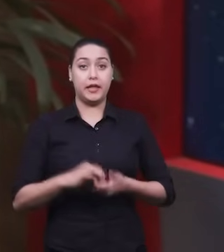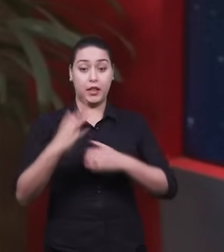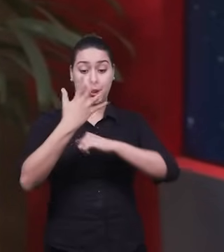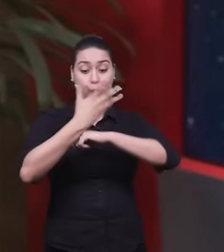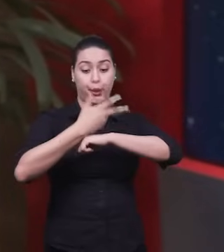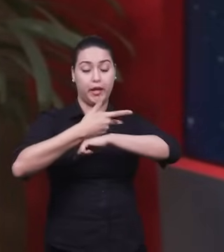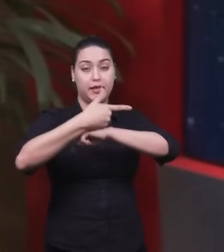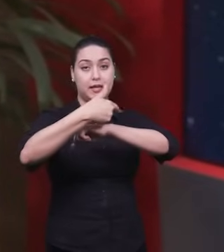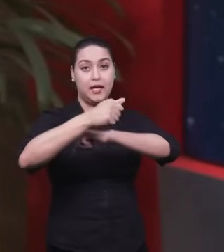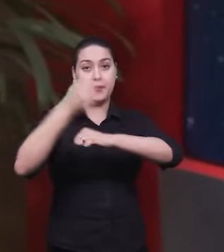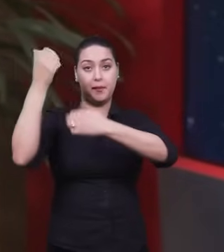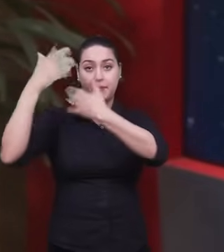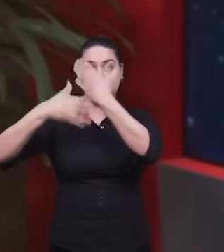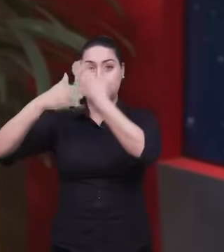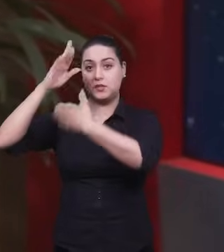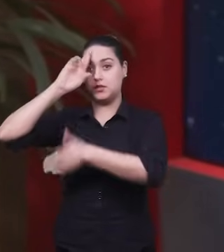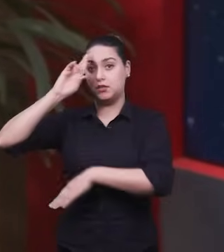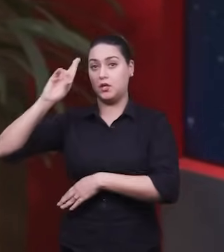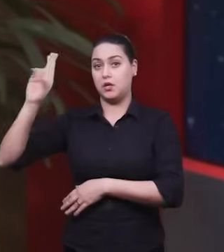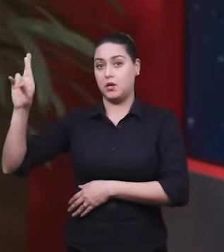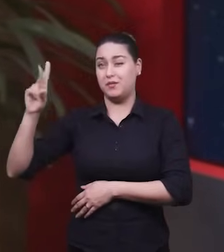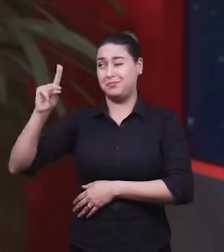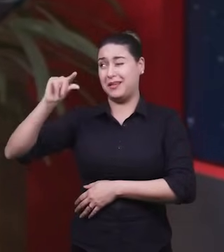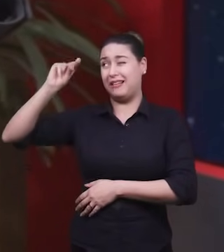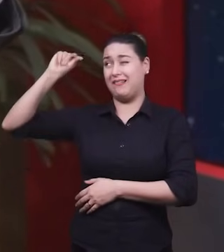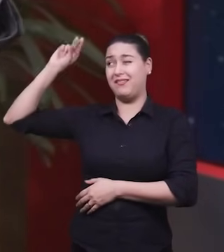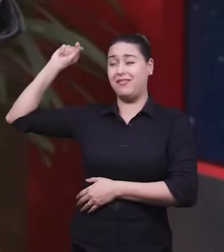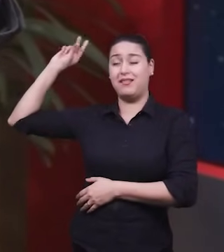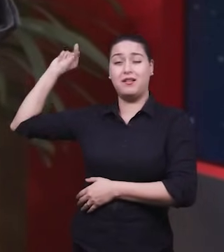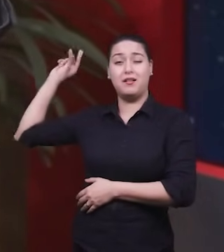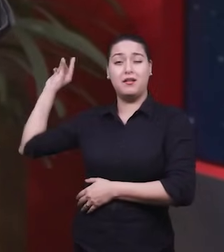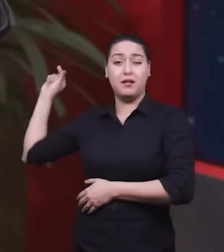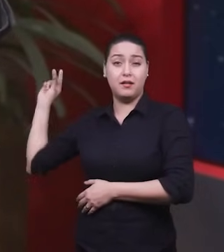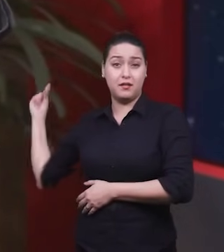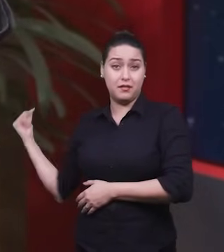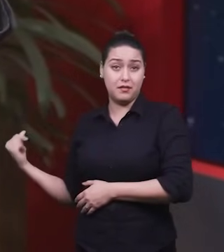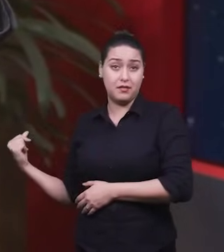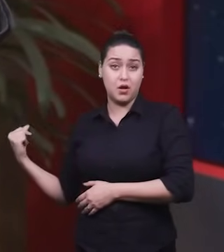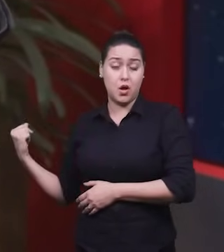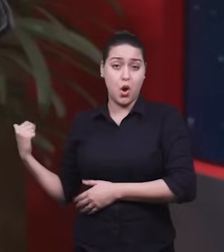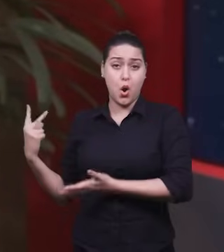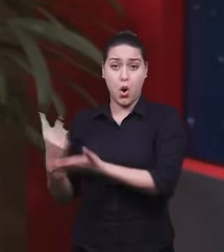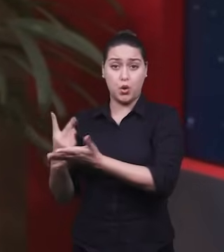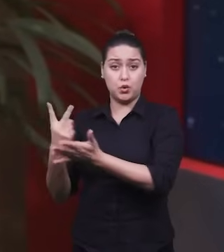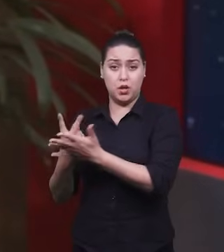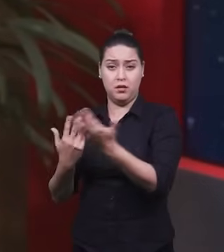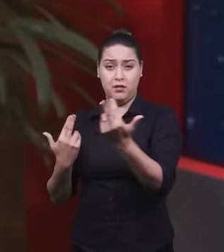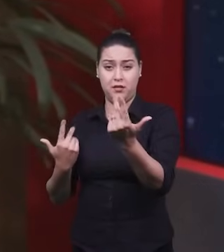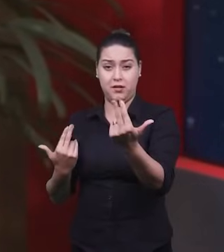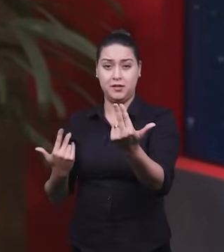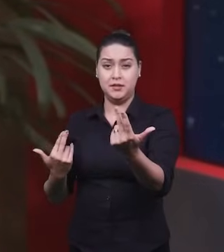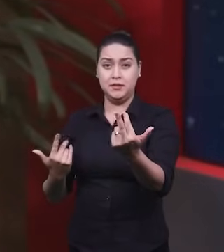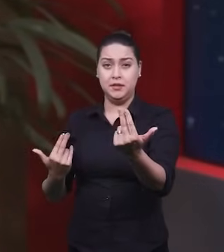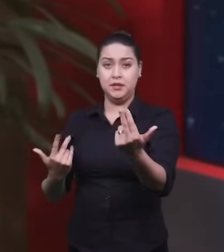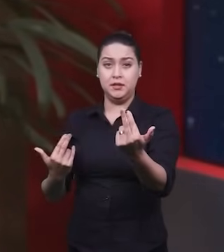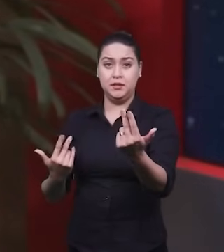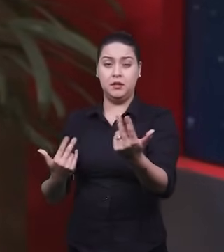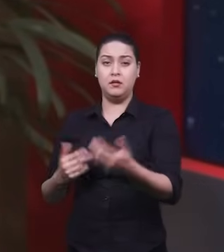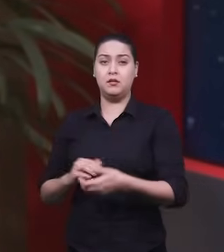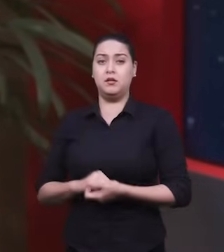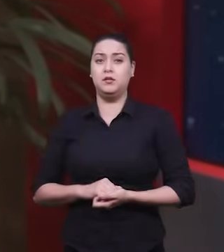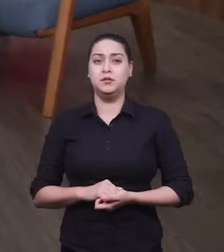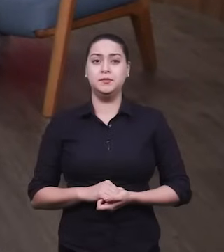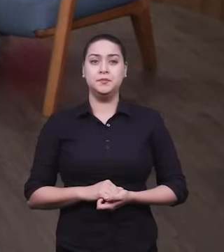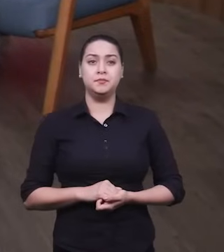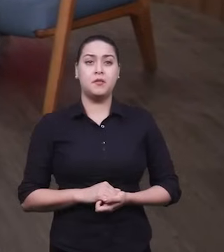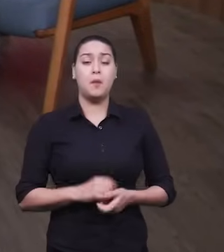nos atraiu um dia para a presença do Senhor, muito tempo atrás, continua da mesma forma. Continua. O